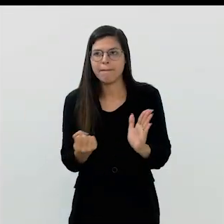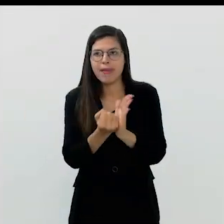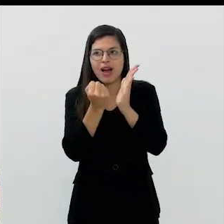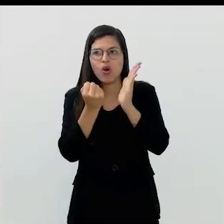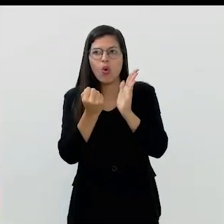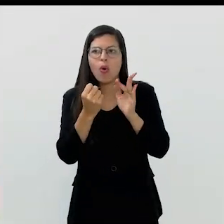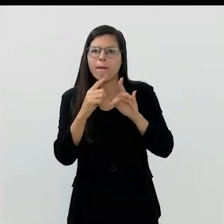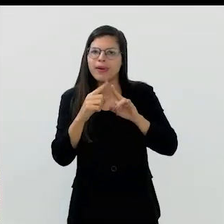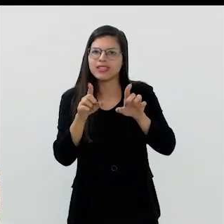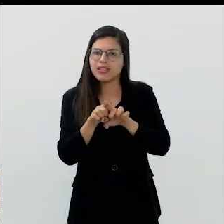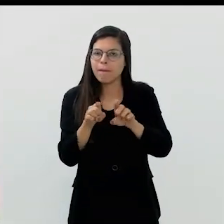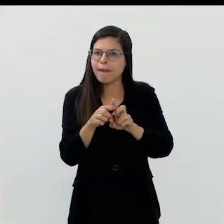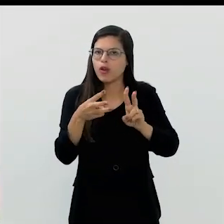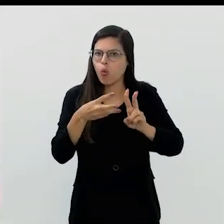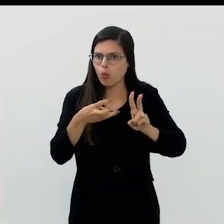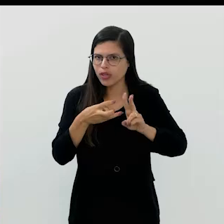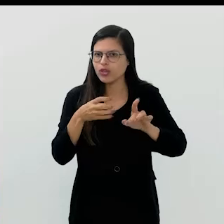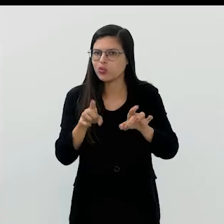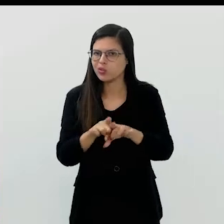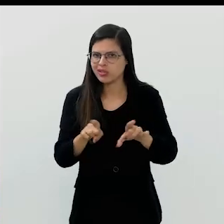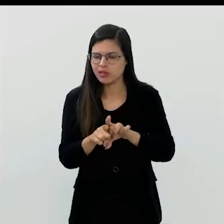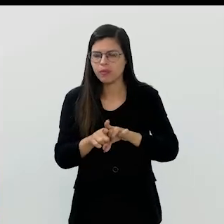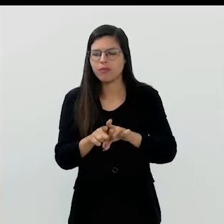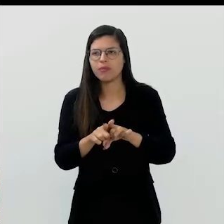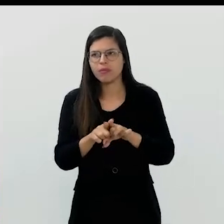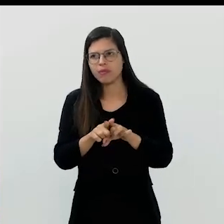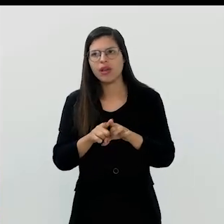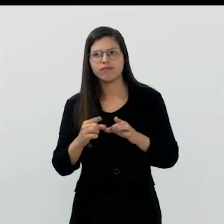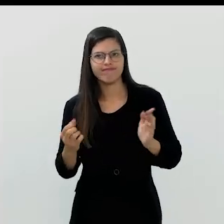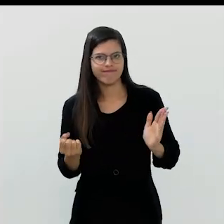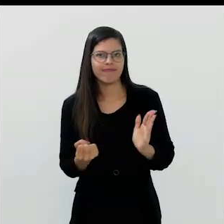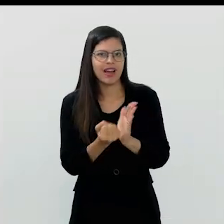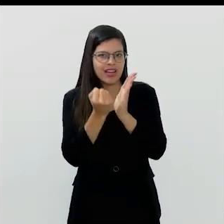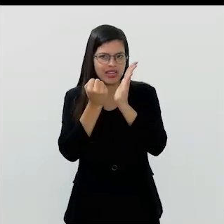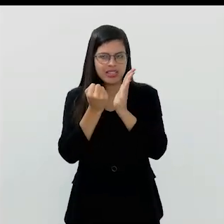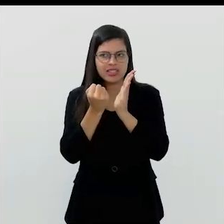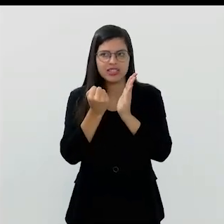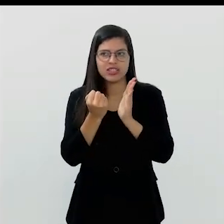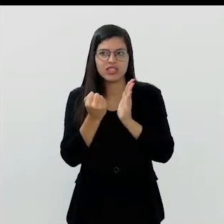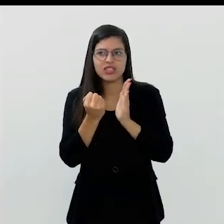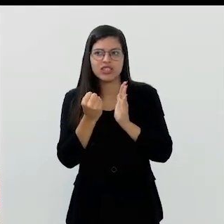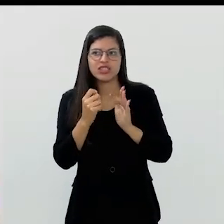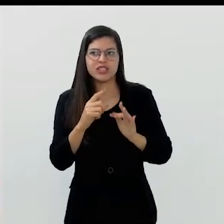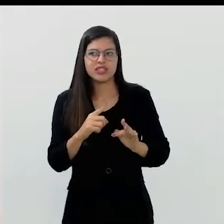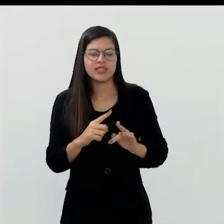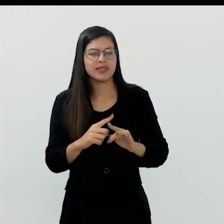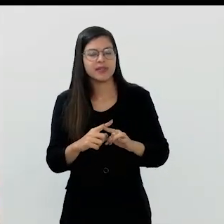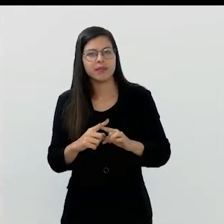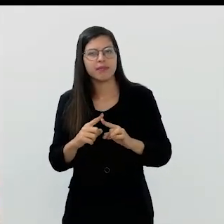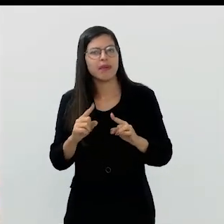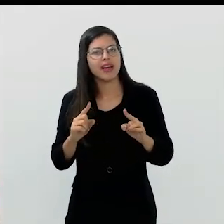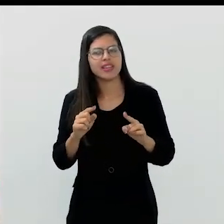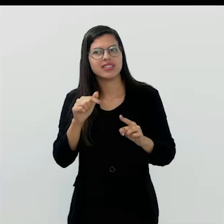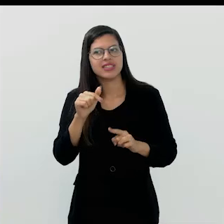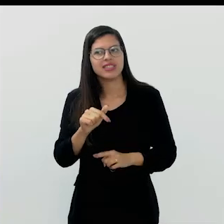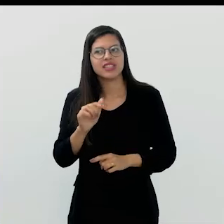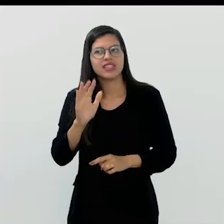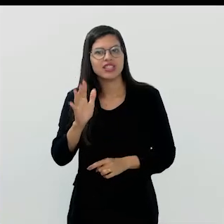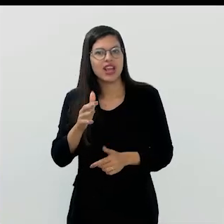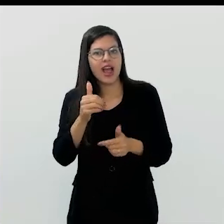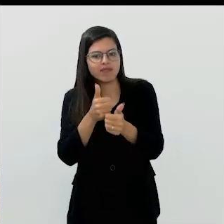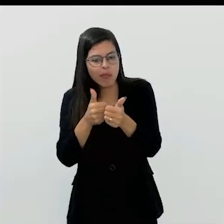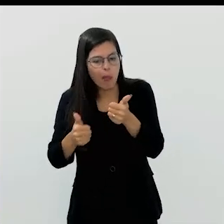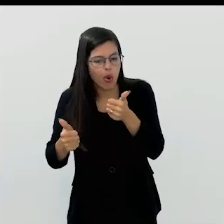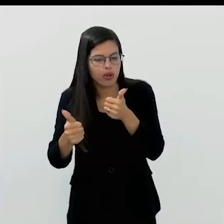índio né? também deu uma boa marcada. O índio também foi bastante marcante. Né? Mas acho que ali você já estava já